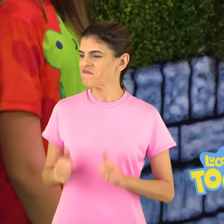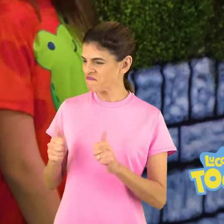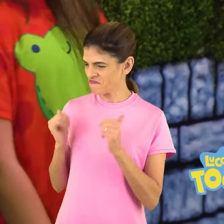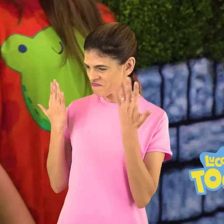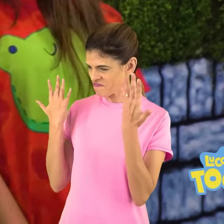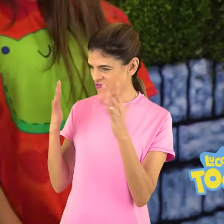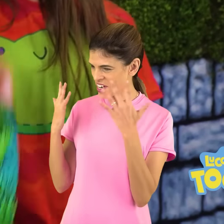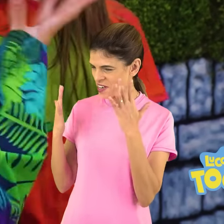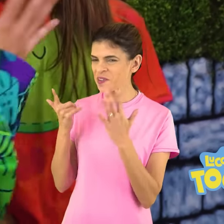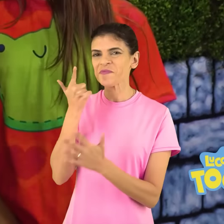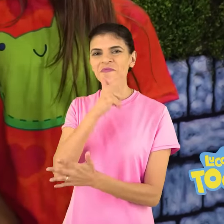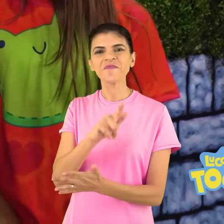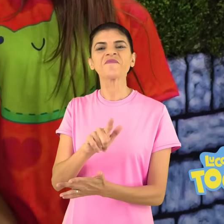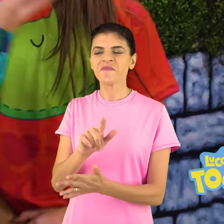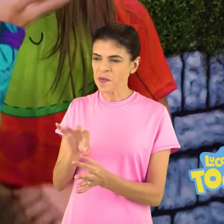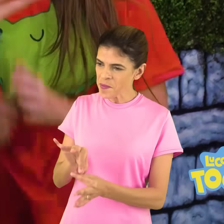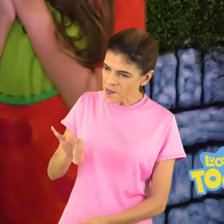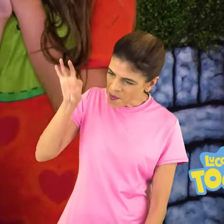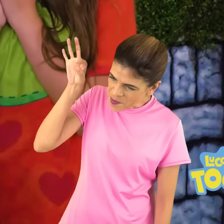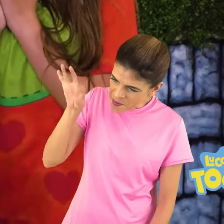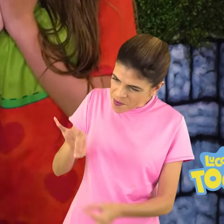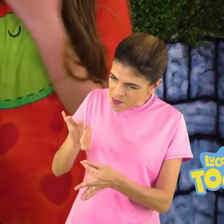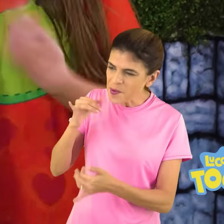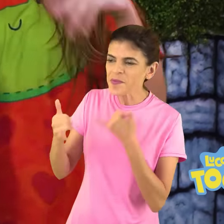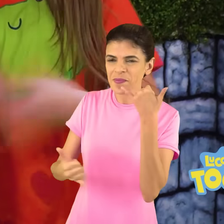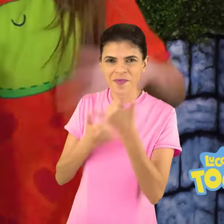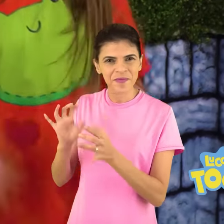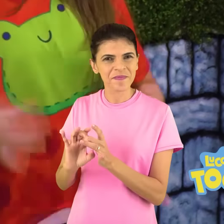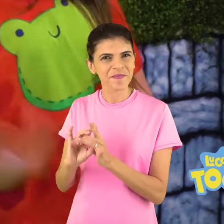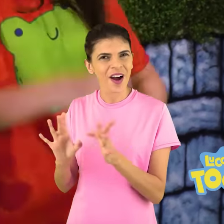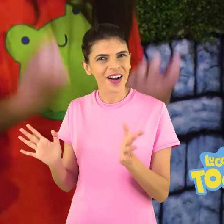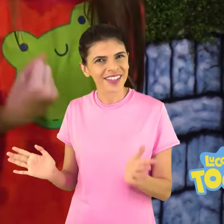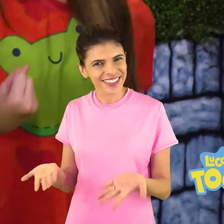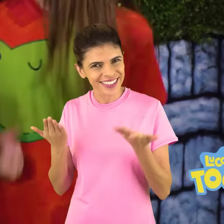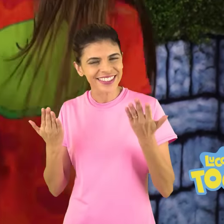Parabéns Você bateu a altura e pode brincar com os brinquedos